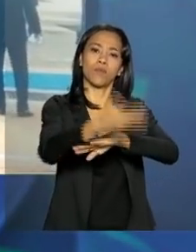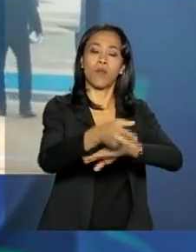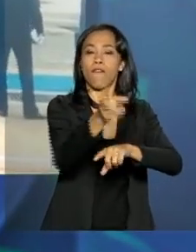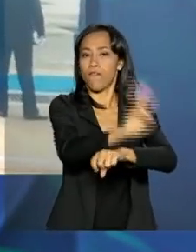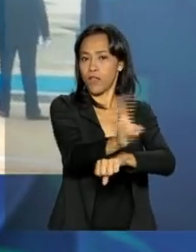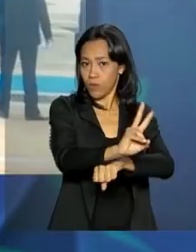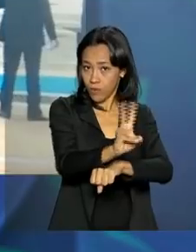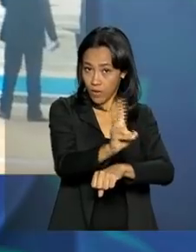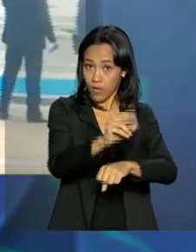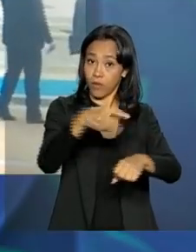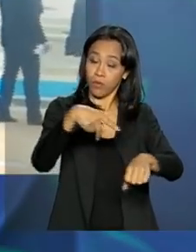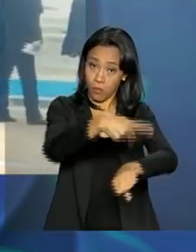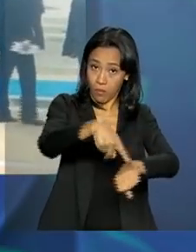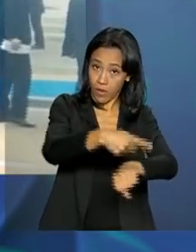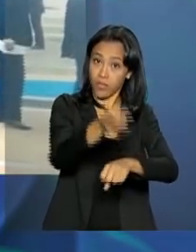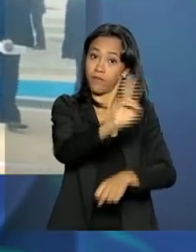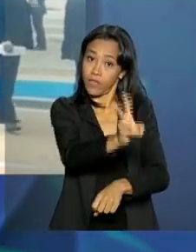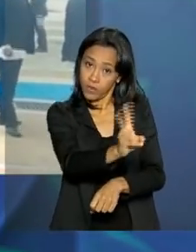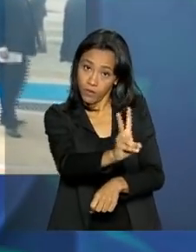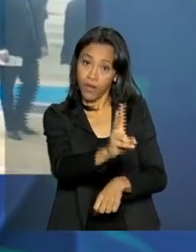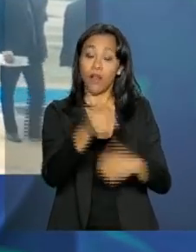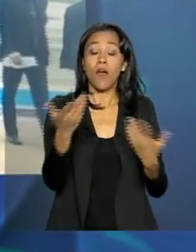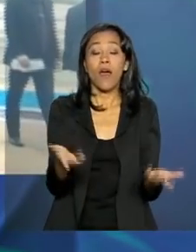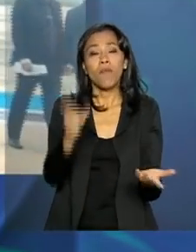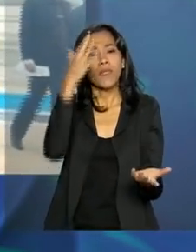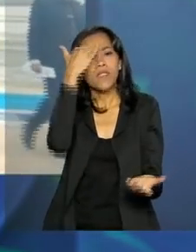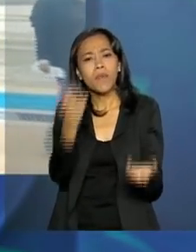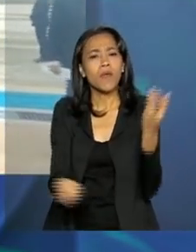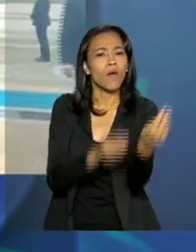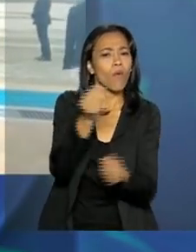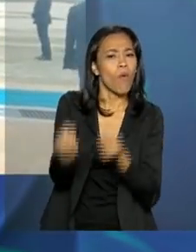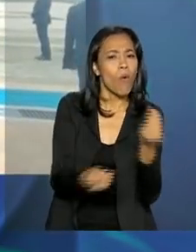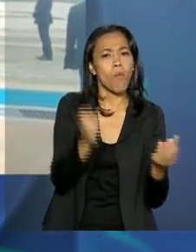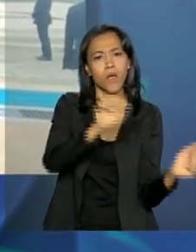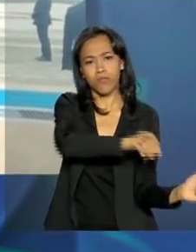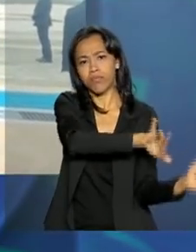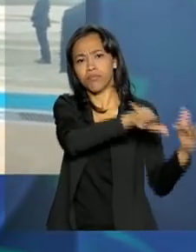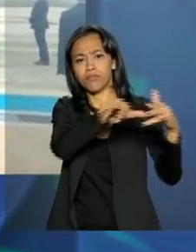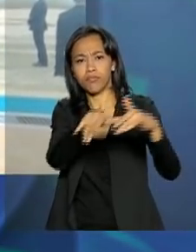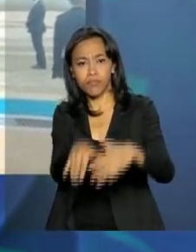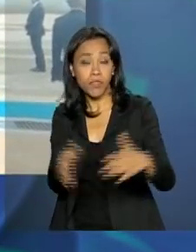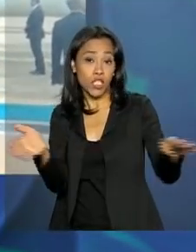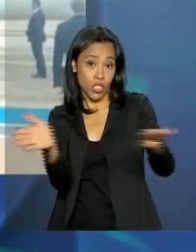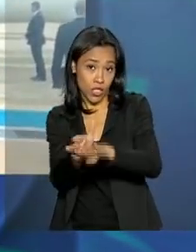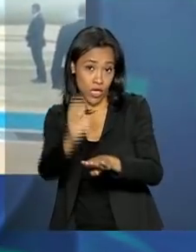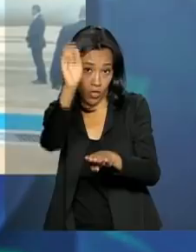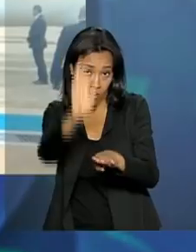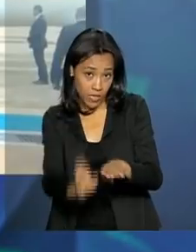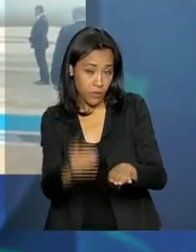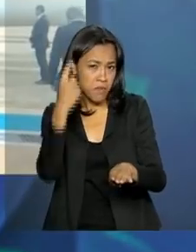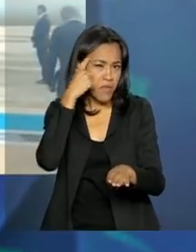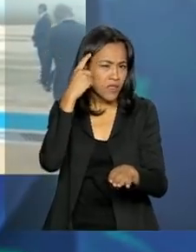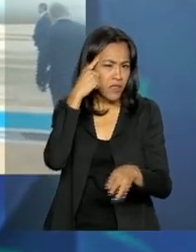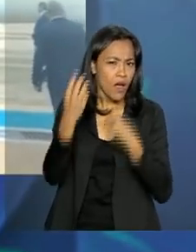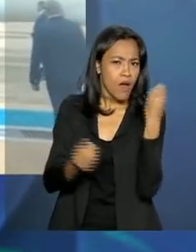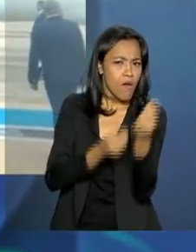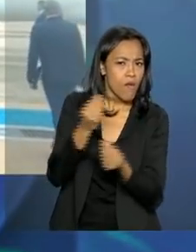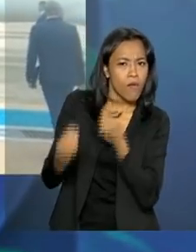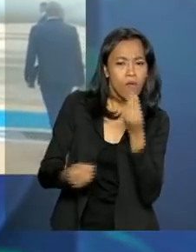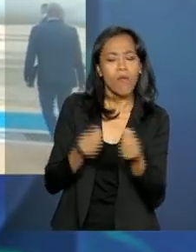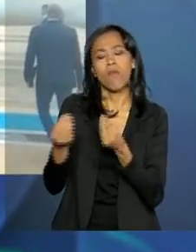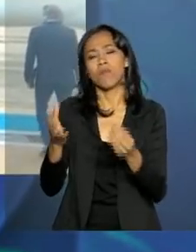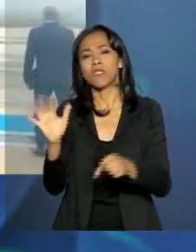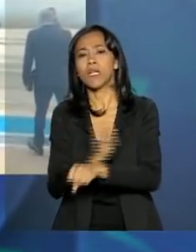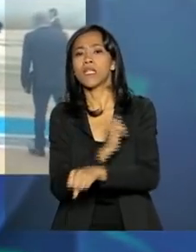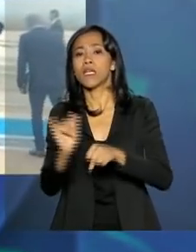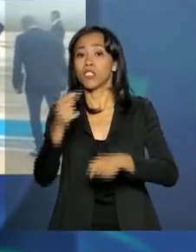dessa comitiva é analisar como está sendo a acolhida dos venezuelanos que chegam ao Brasil e pensar políticas públicas desse grupo que